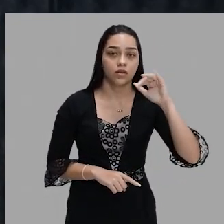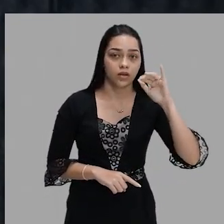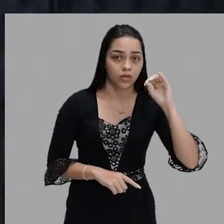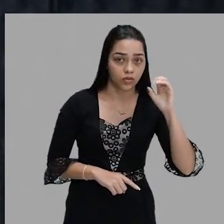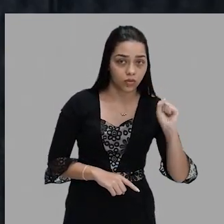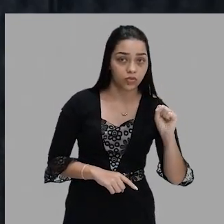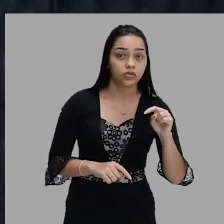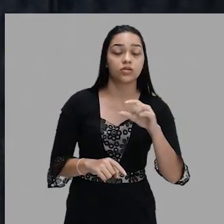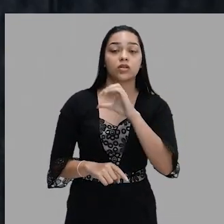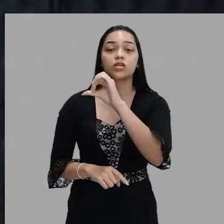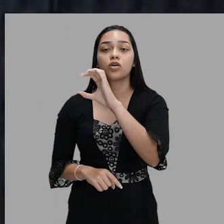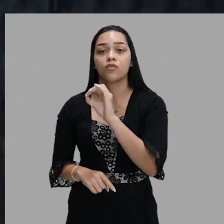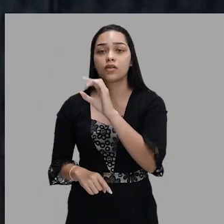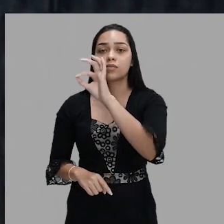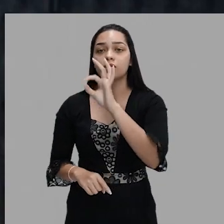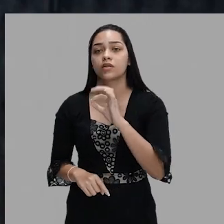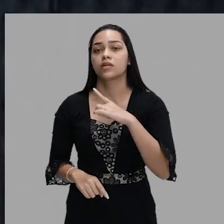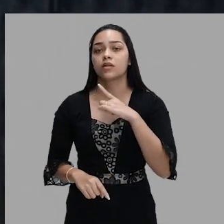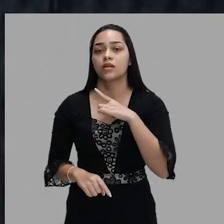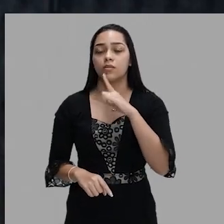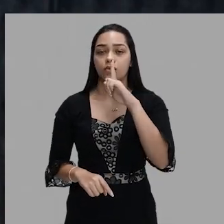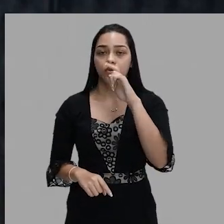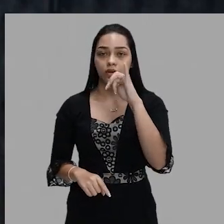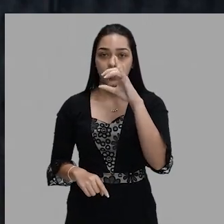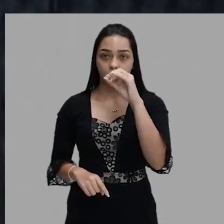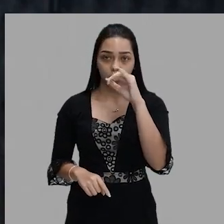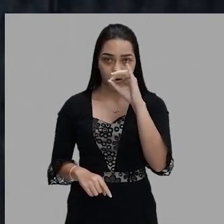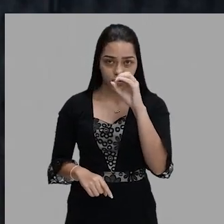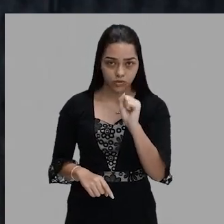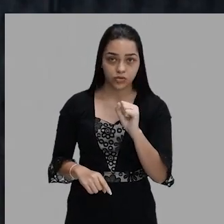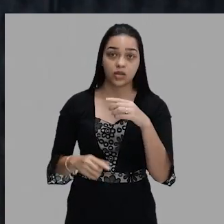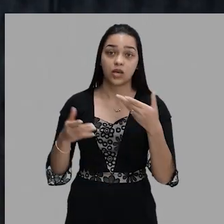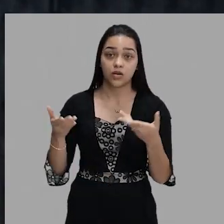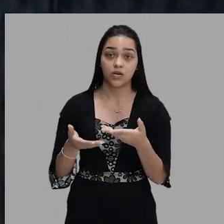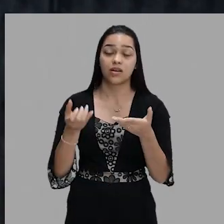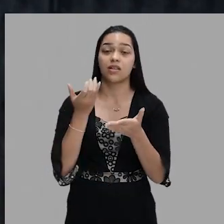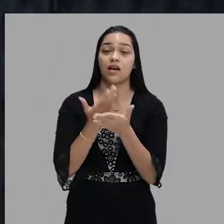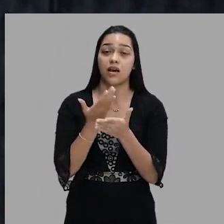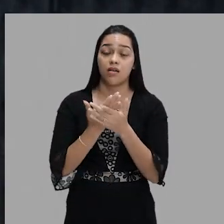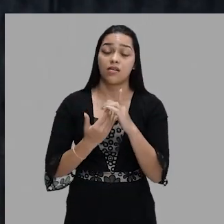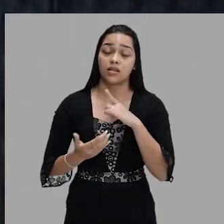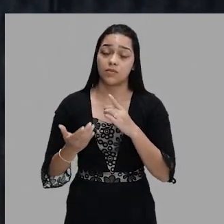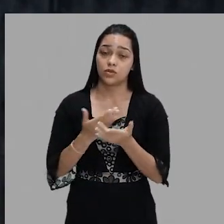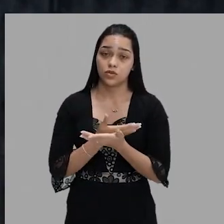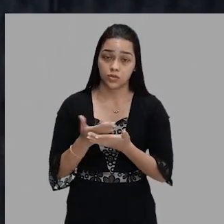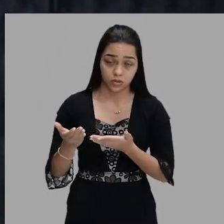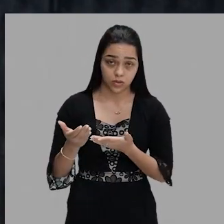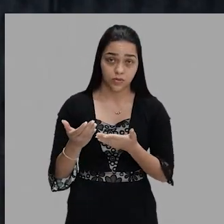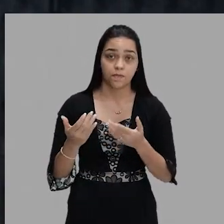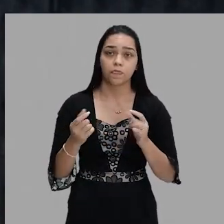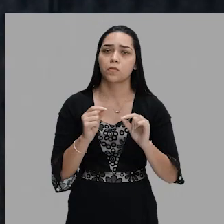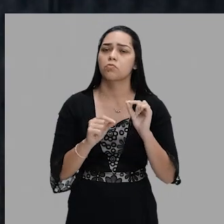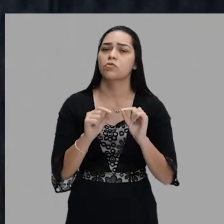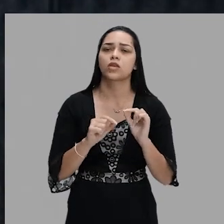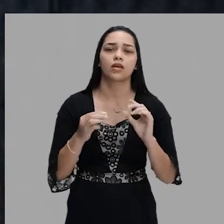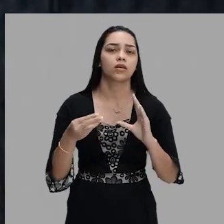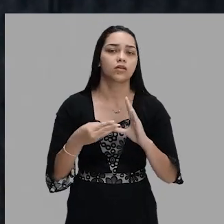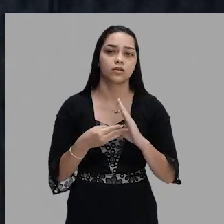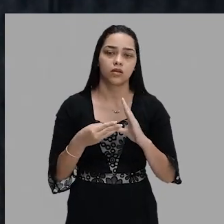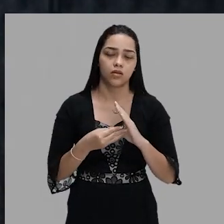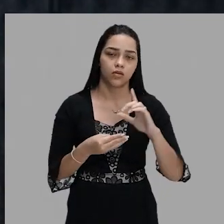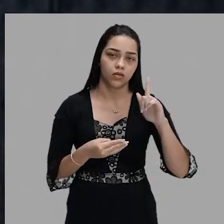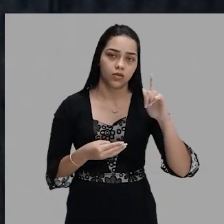e 90% é formado por gliócitos. E aí nessa aula de hoje nós vamos ter uma introdução sobre quem são essas células, né,